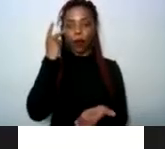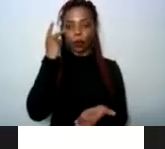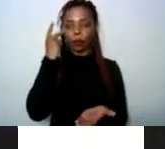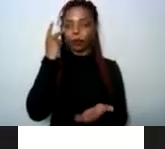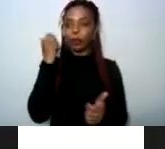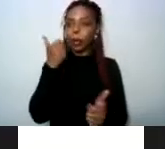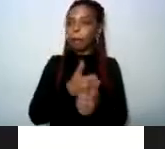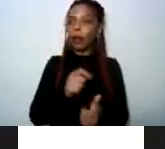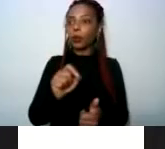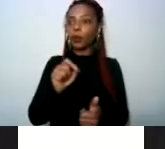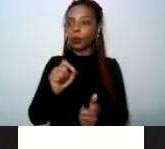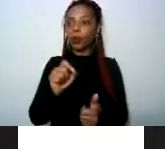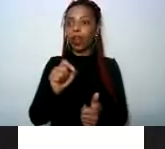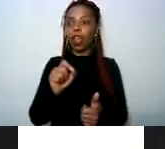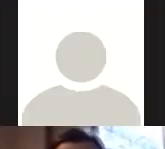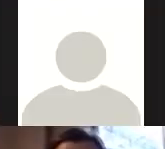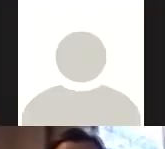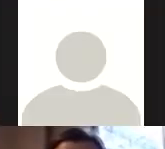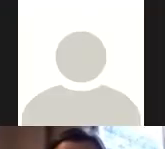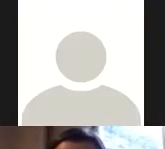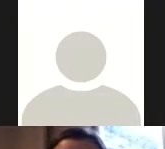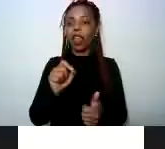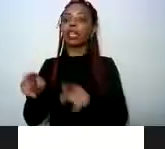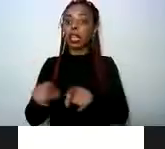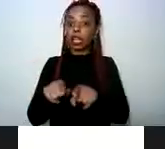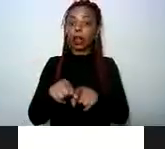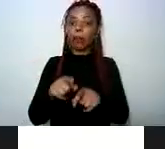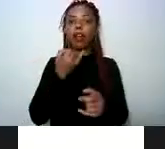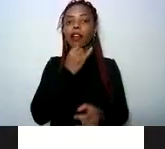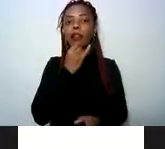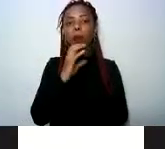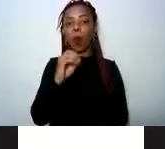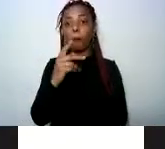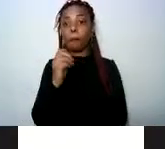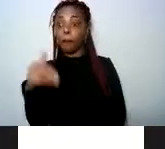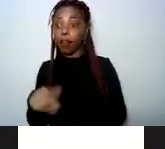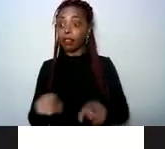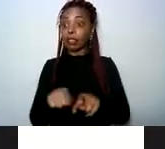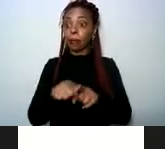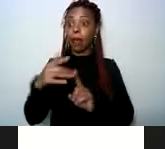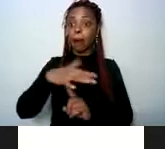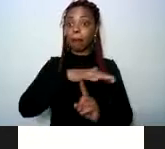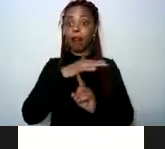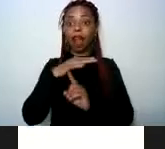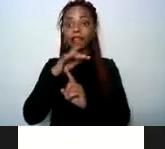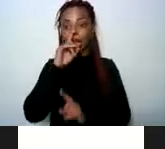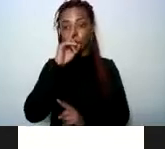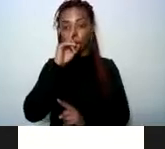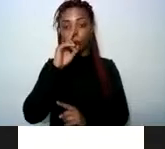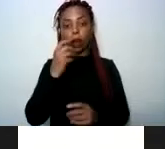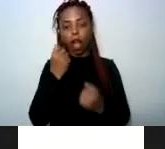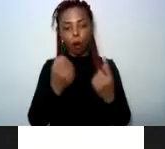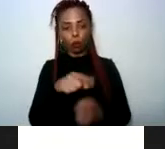edifícios também conhecidos como Copan e da Praça da República, né, que alguns de vocês devem conhecer.